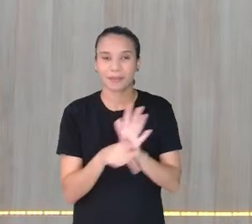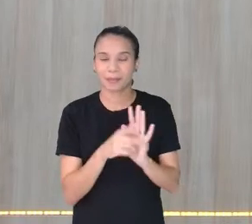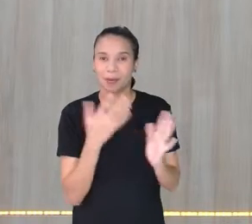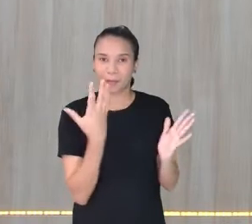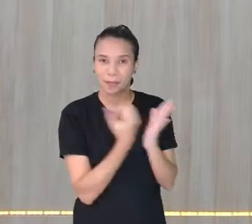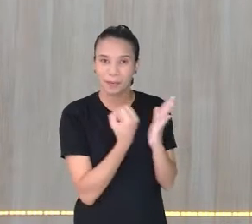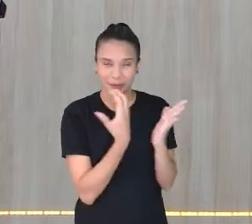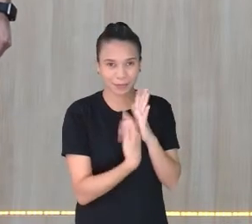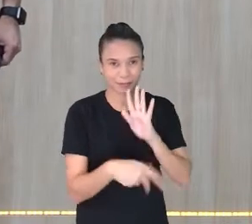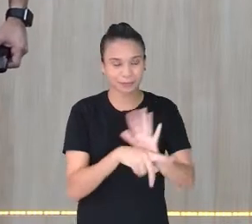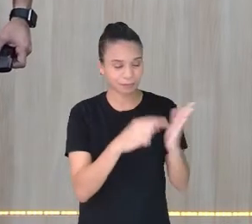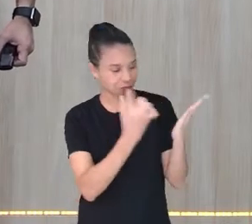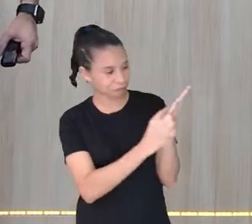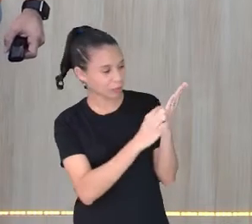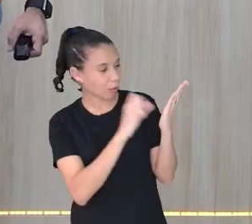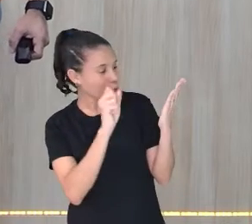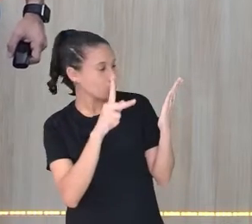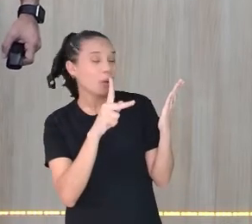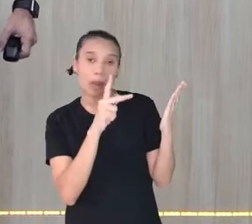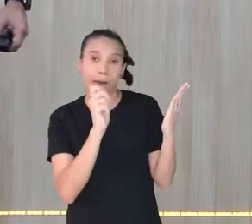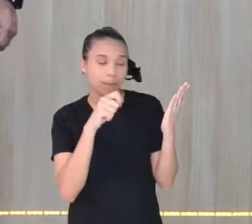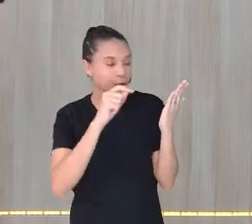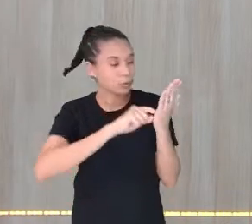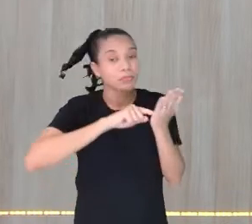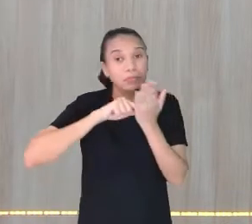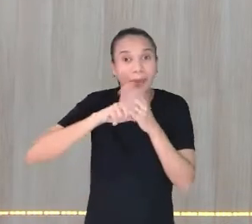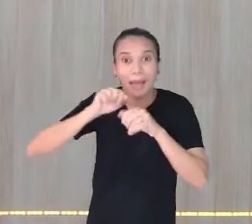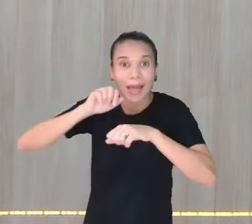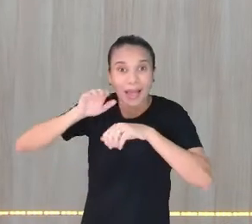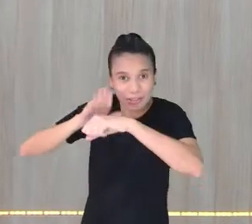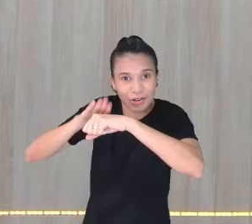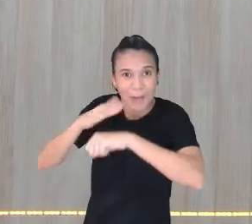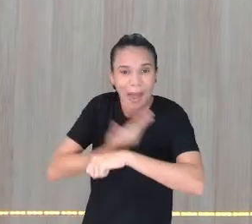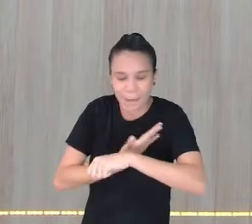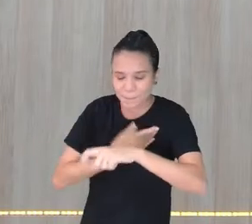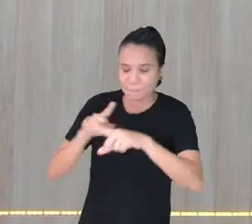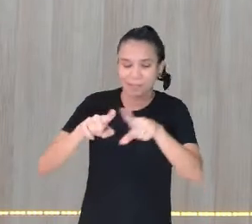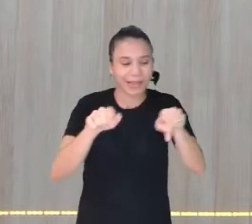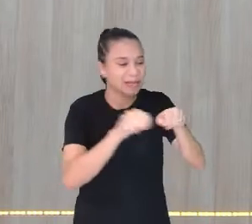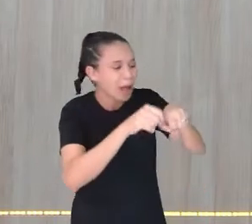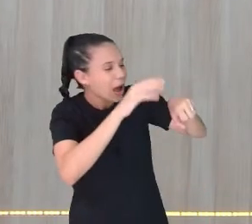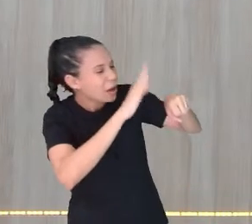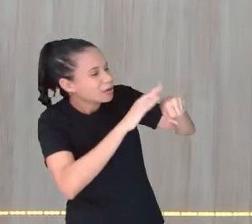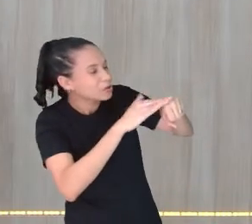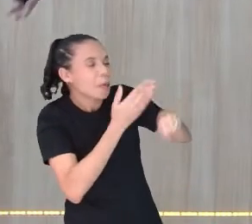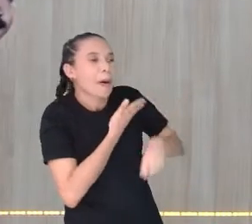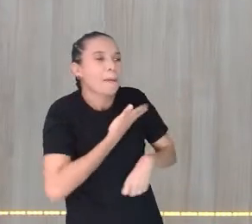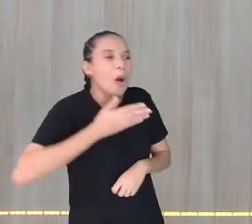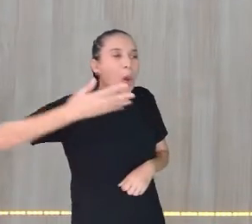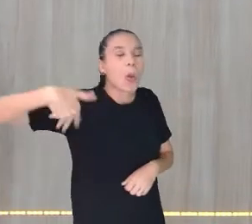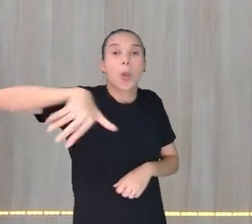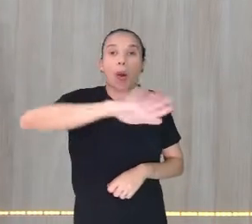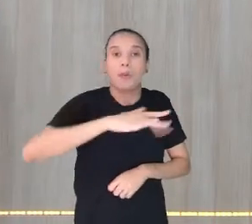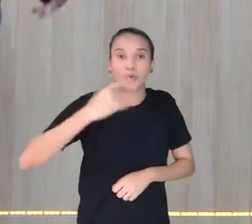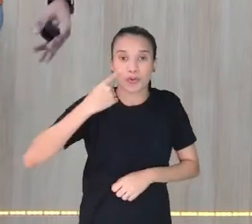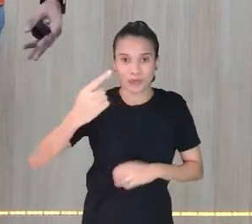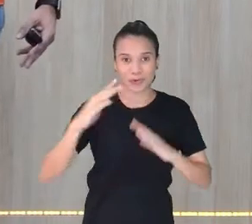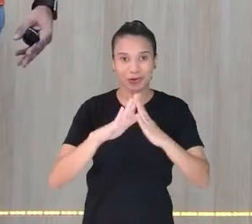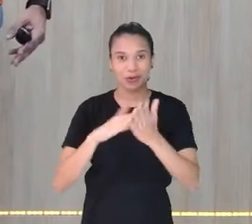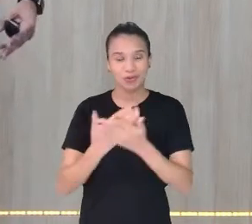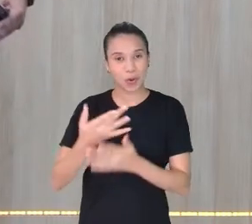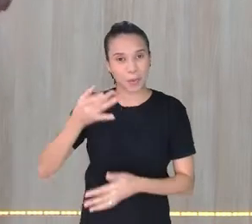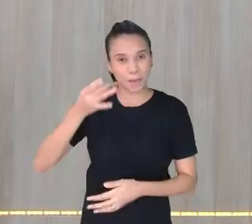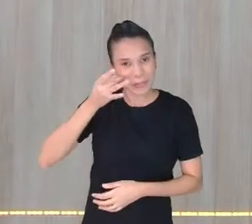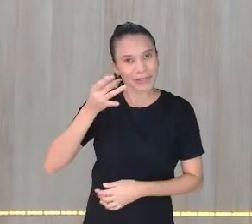aí do aplicativo instalado, compartilhe, mande para o seu amigo da sala, mande para os seus amigos aí da sua escola